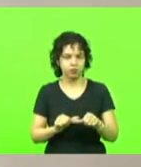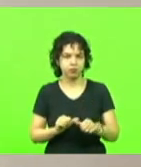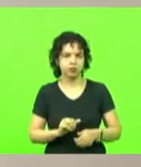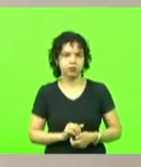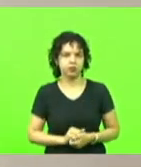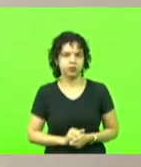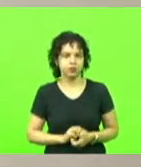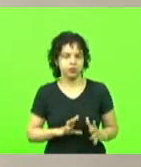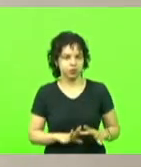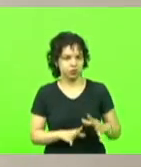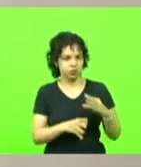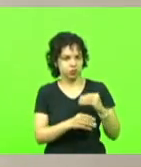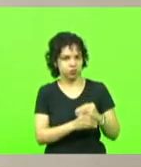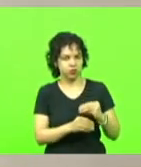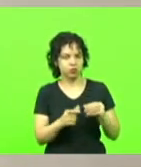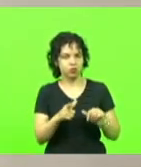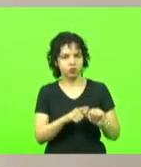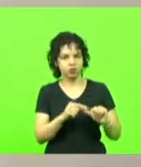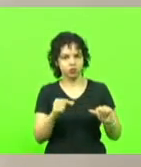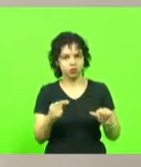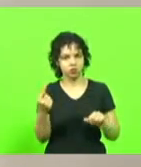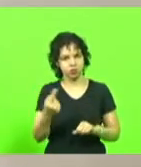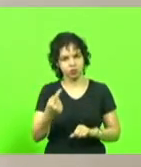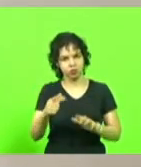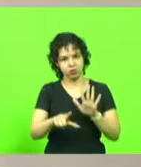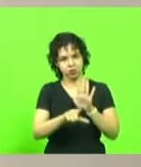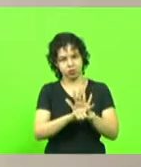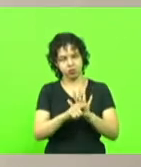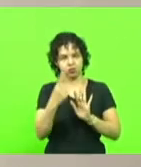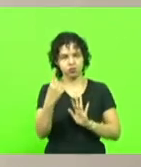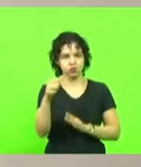a emenda do artigo 1º da Lei nº